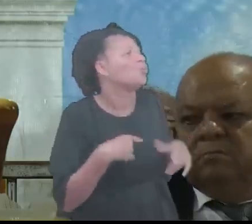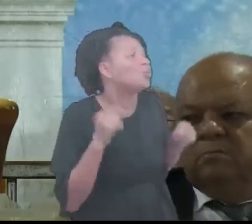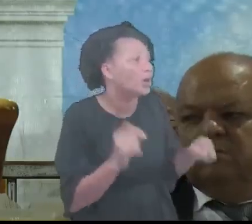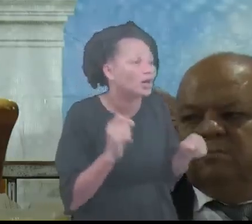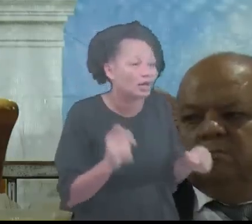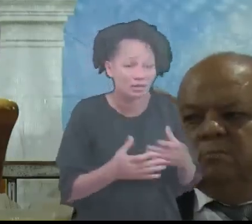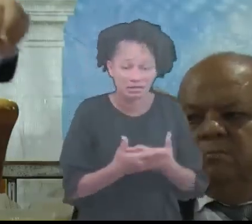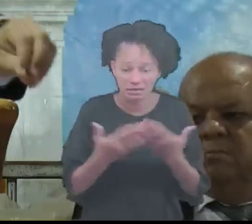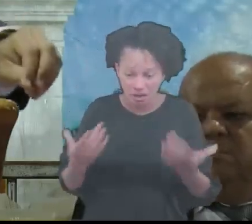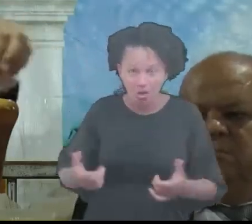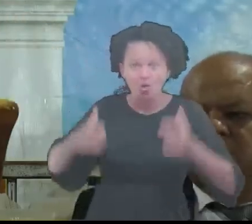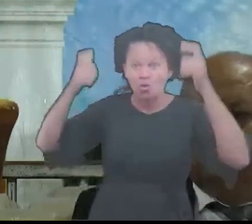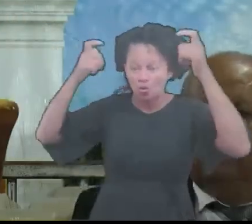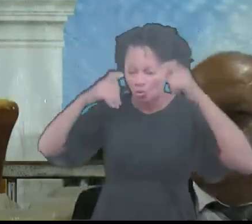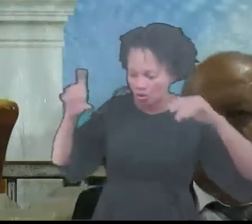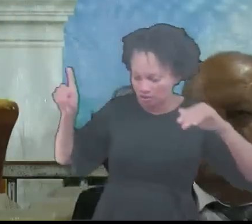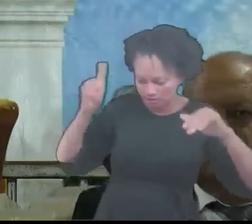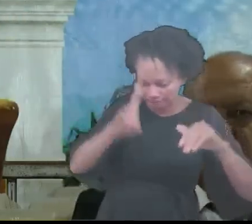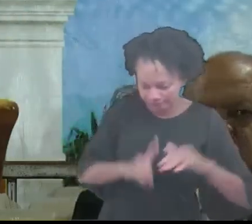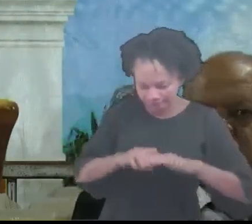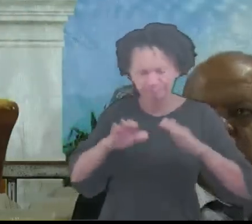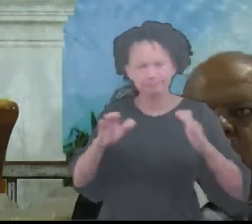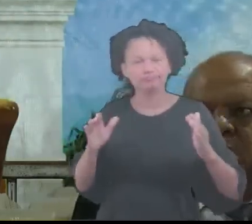que enquanto o rei está à sua mesa,